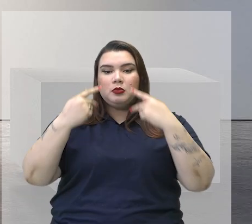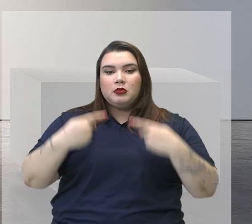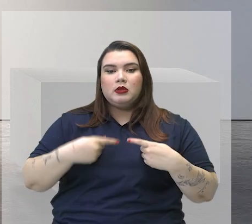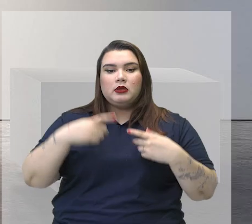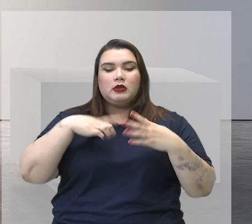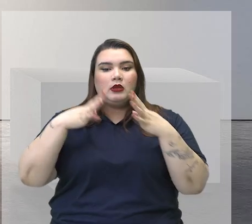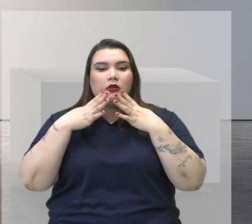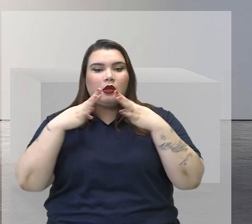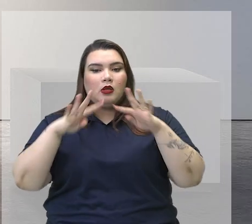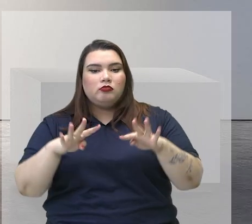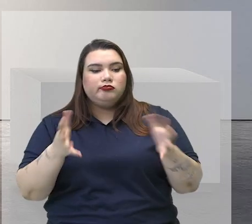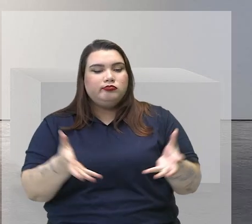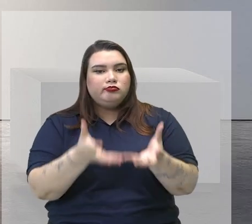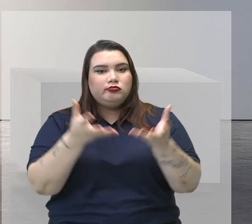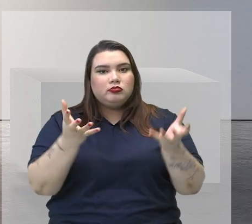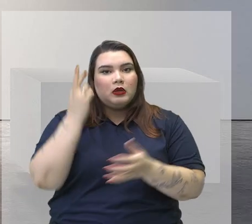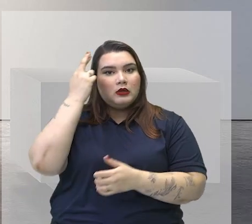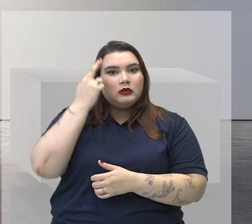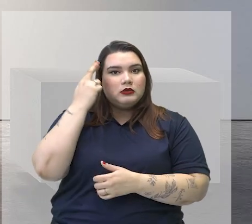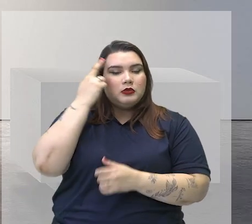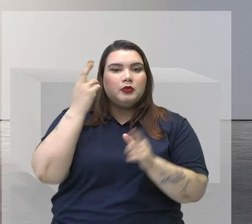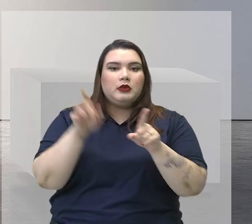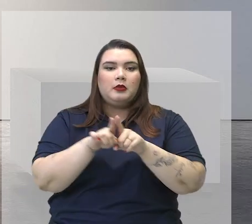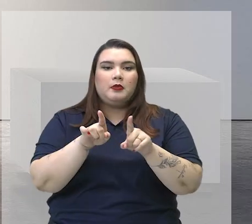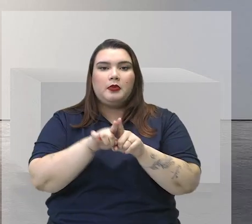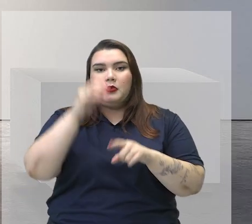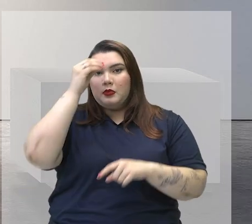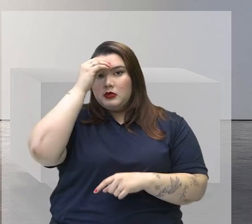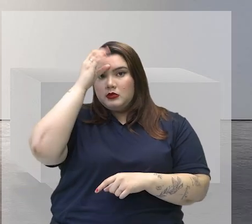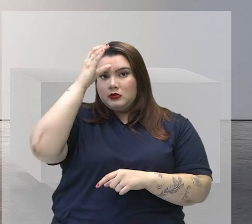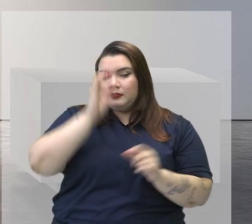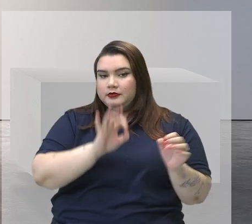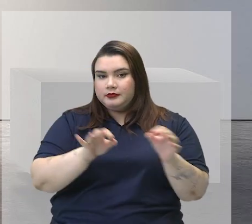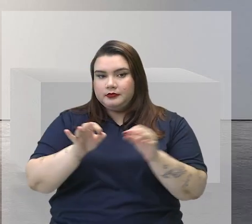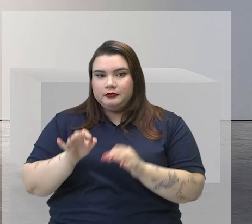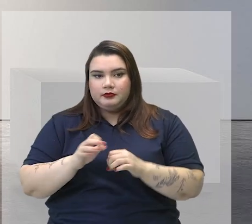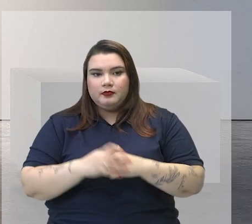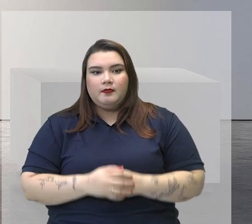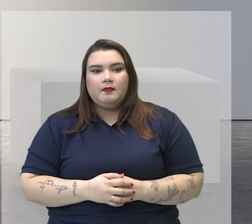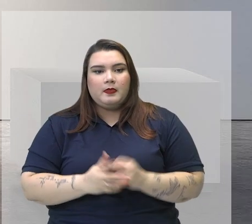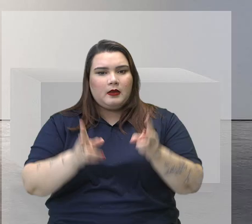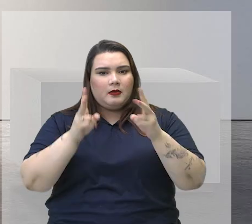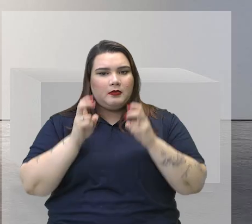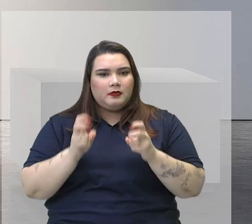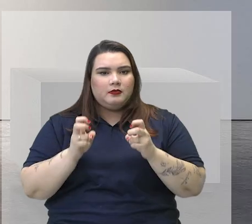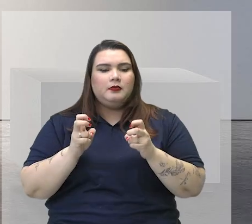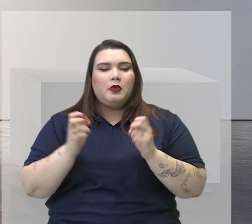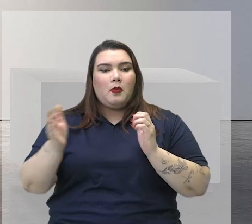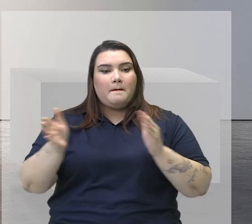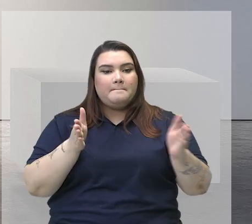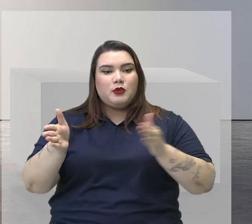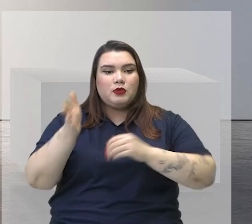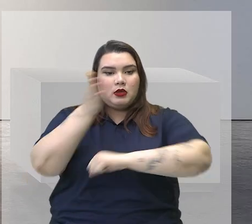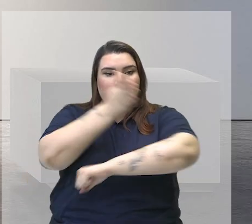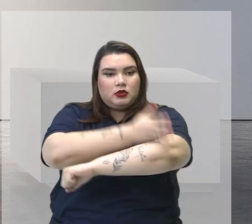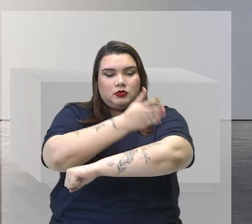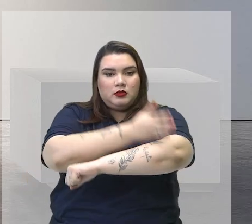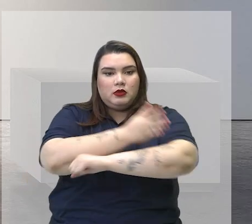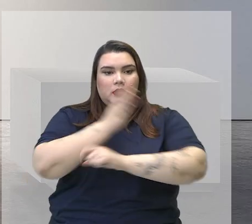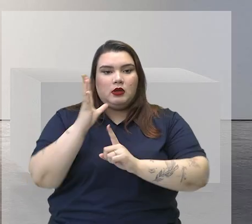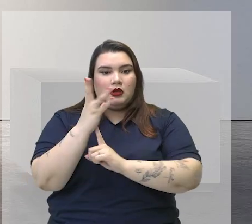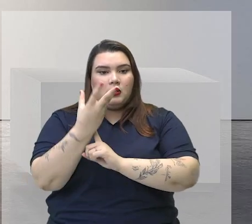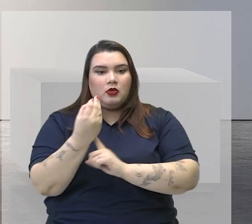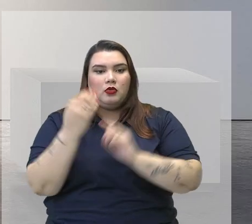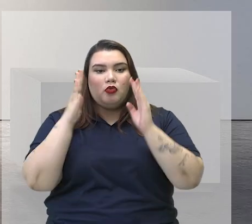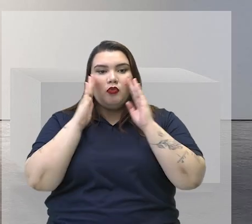mais naturalista, exaltando a razão e o conhecimento. Ora, durante toda a Idade Média, a arte era